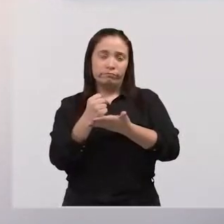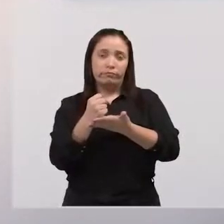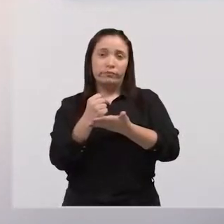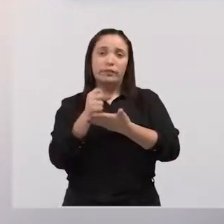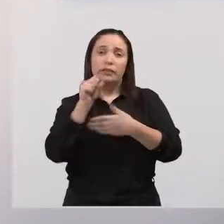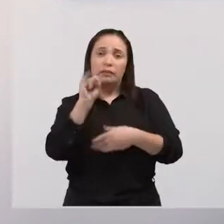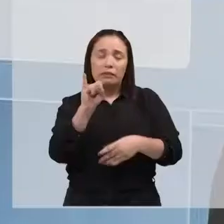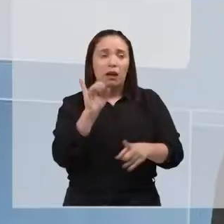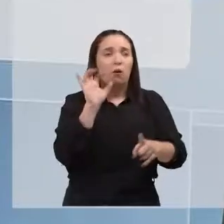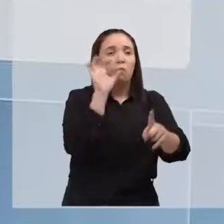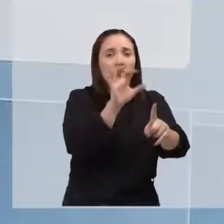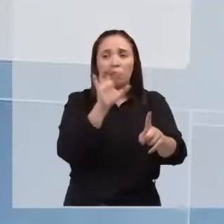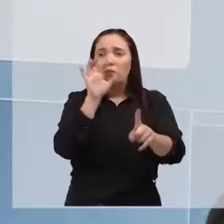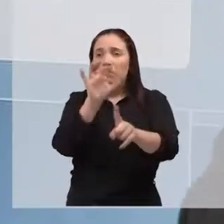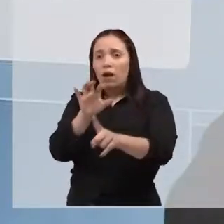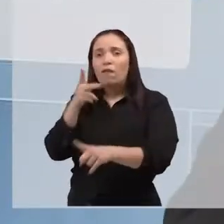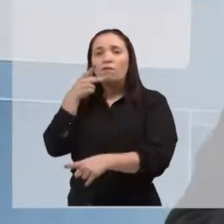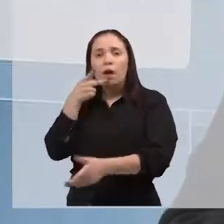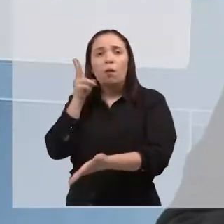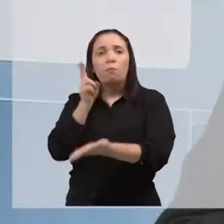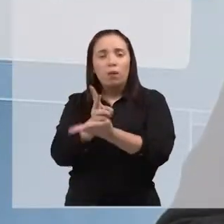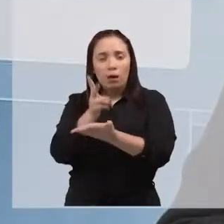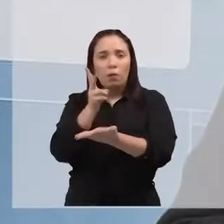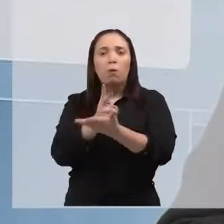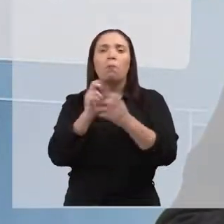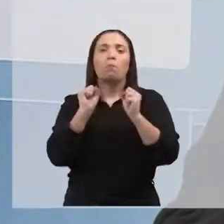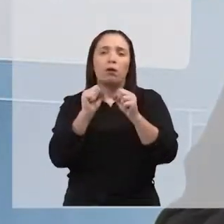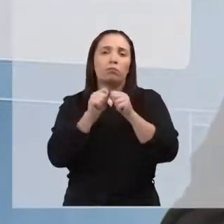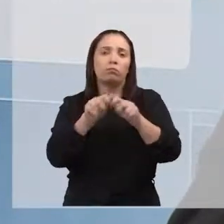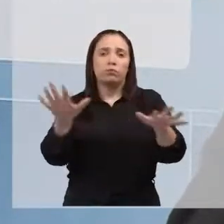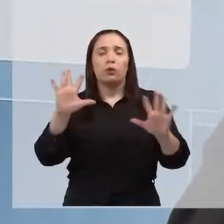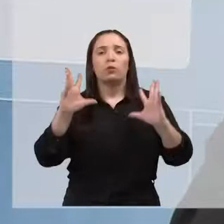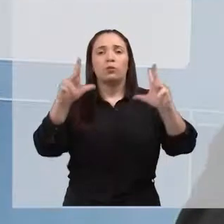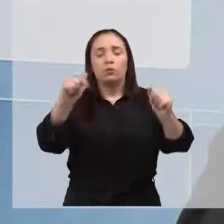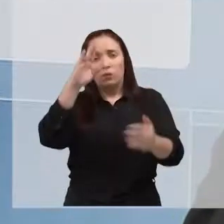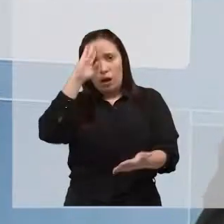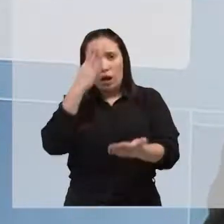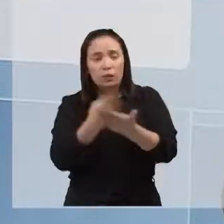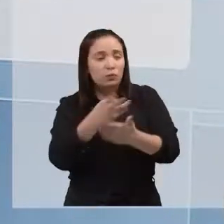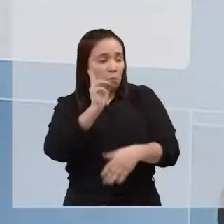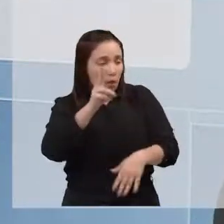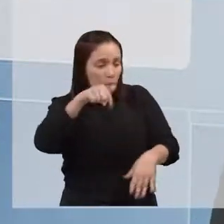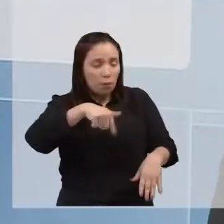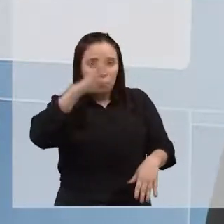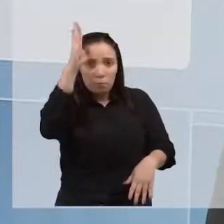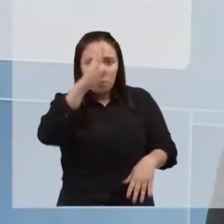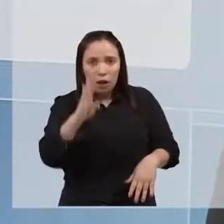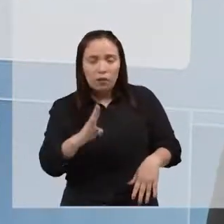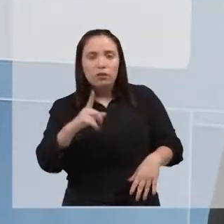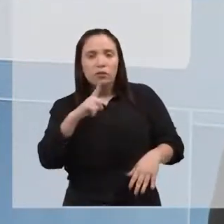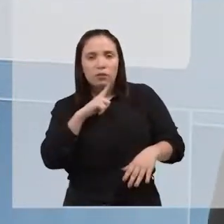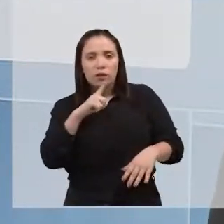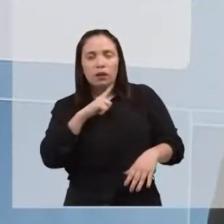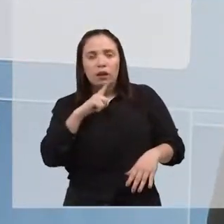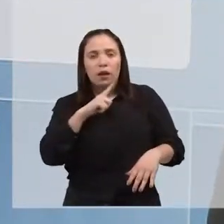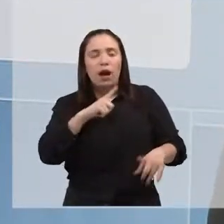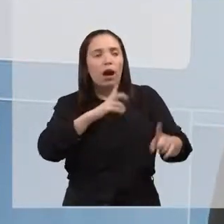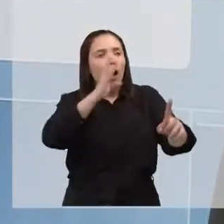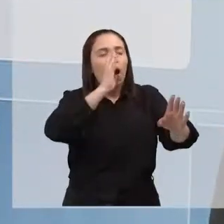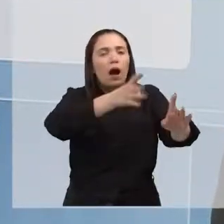se tornará verdade. Aí o mesmo país em que condena uma pessoa que está sendo investigada,